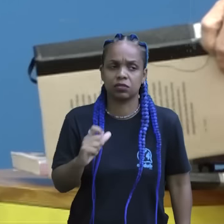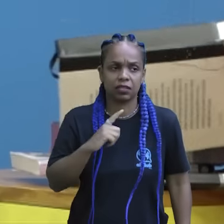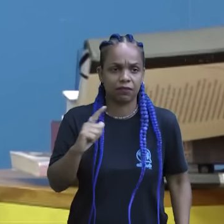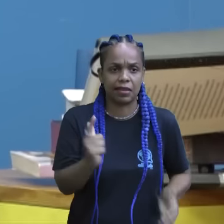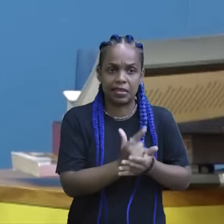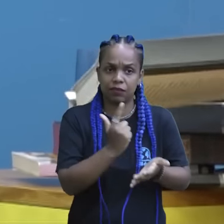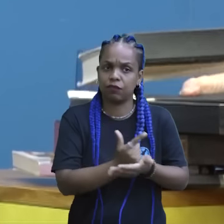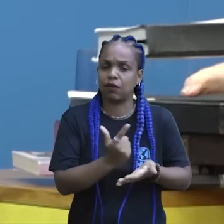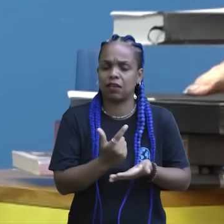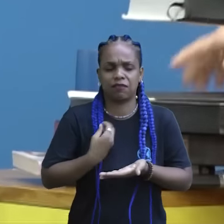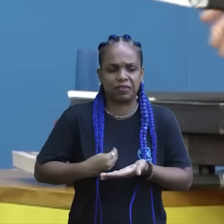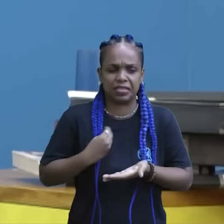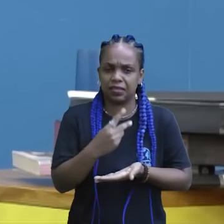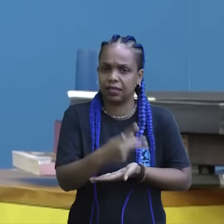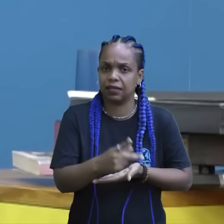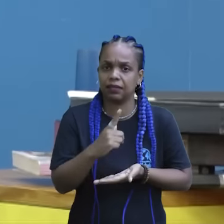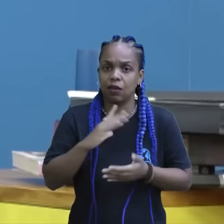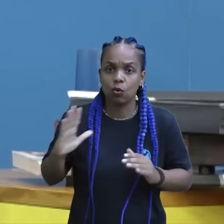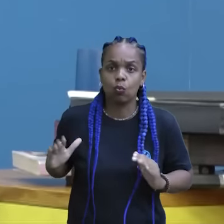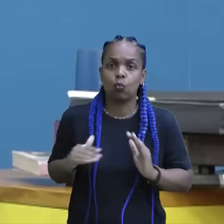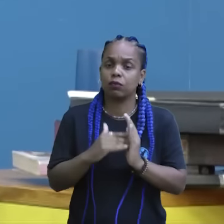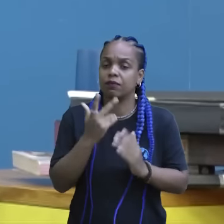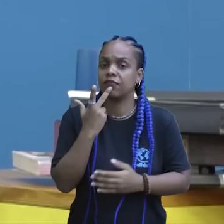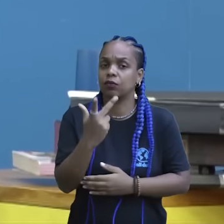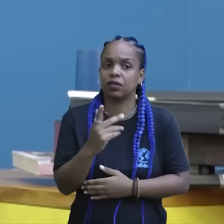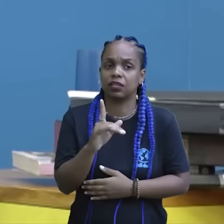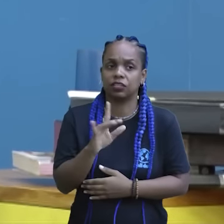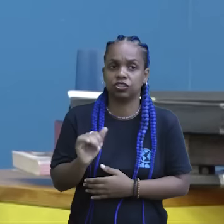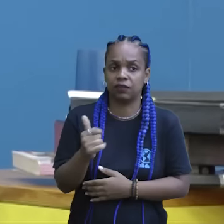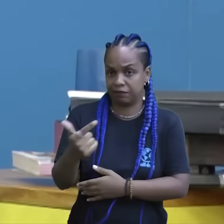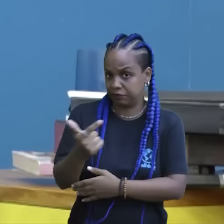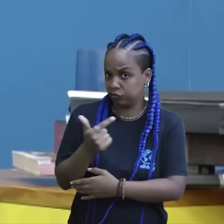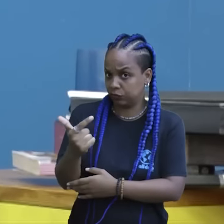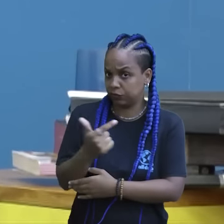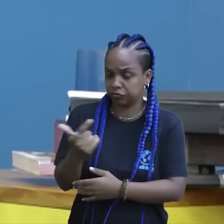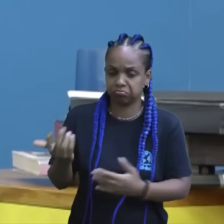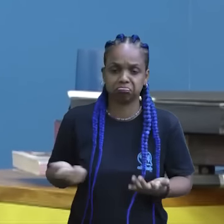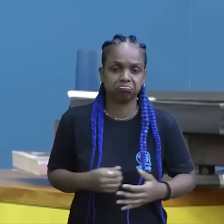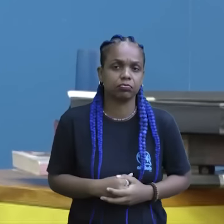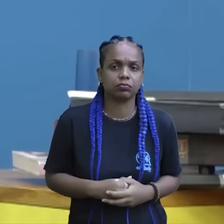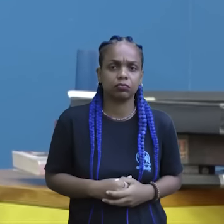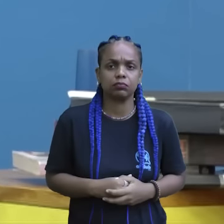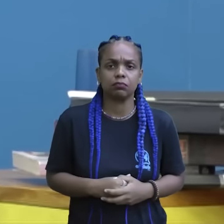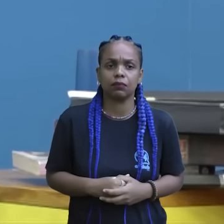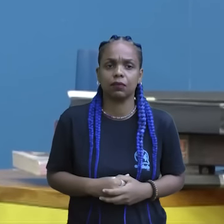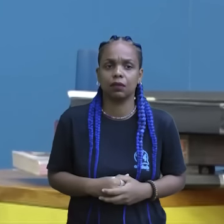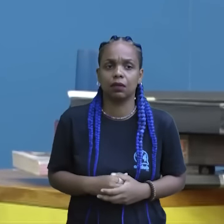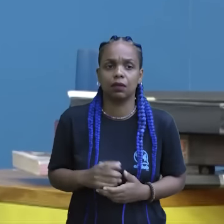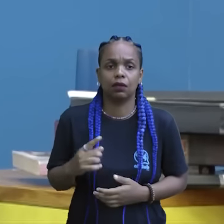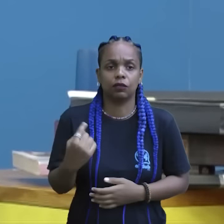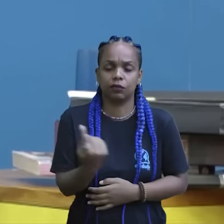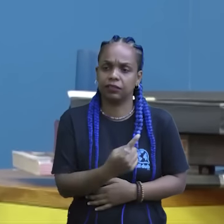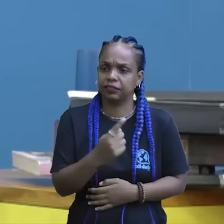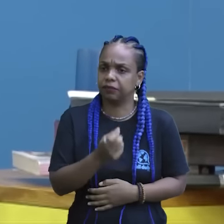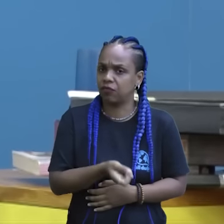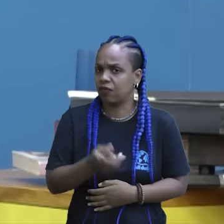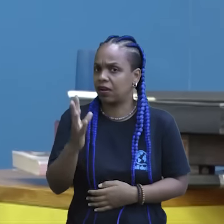vida inteira, são inúmeras versões. É a história de uma menina negra que foi